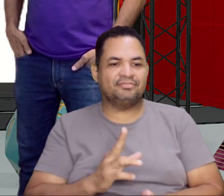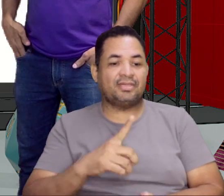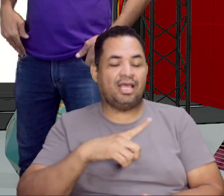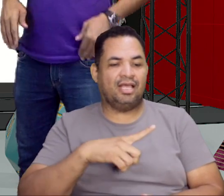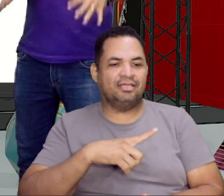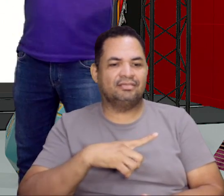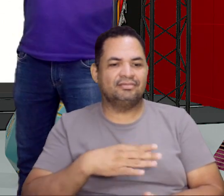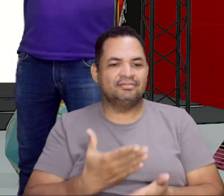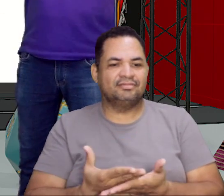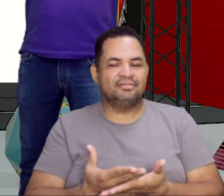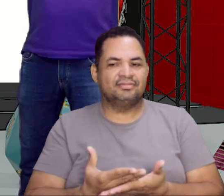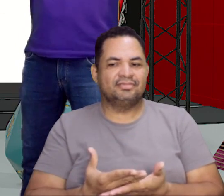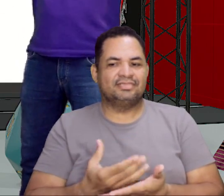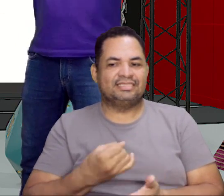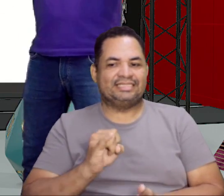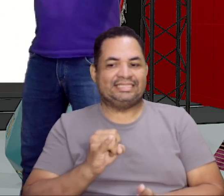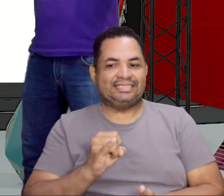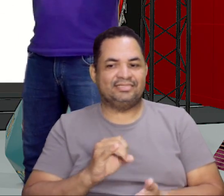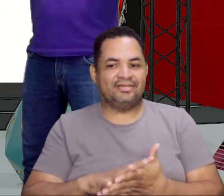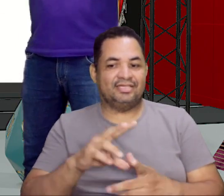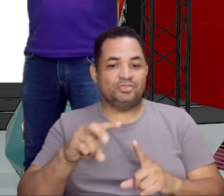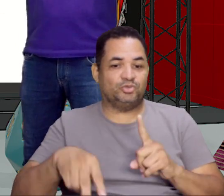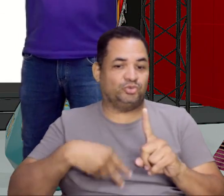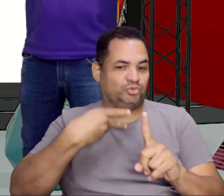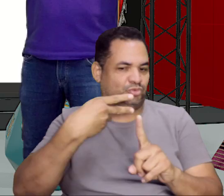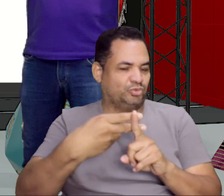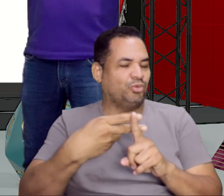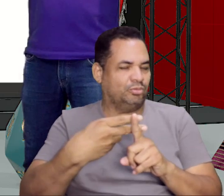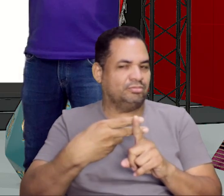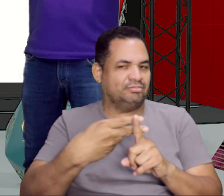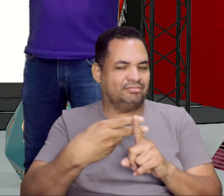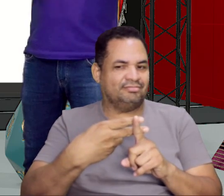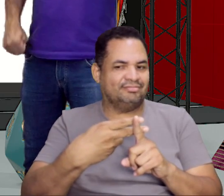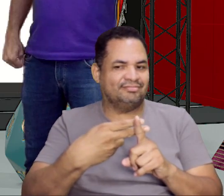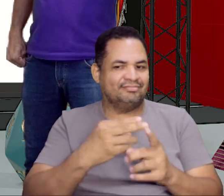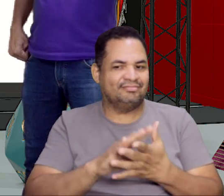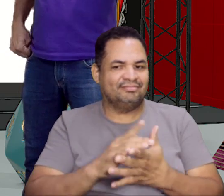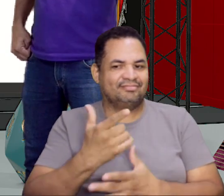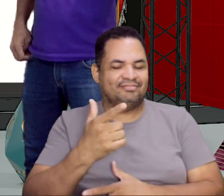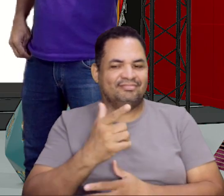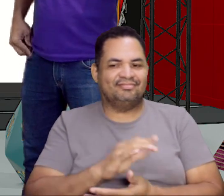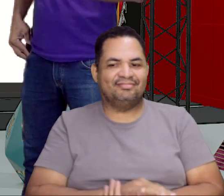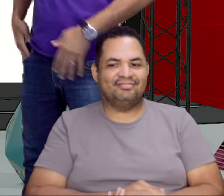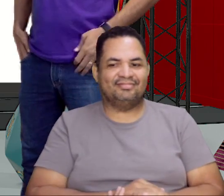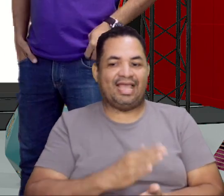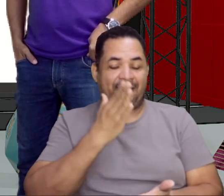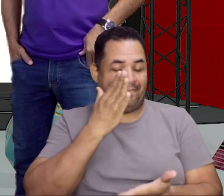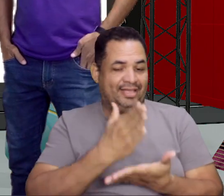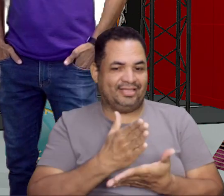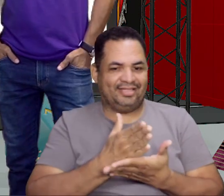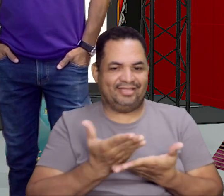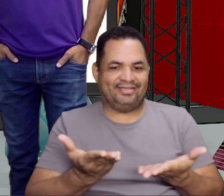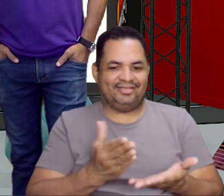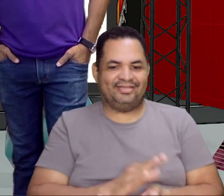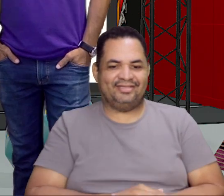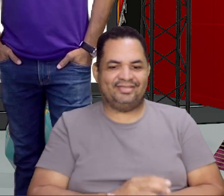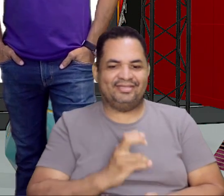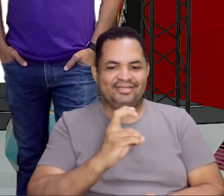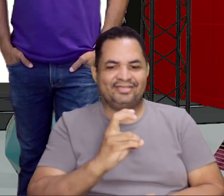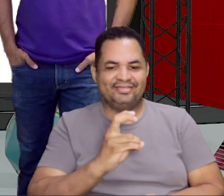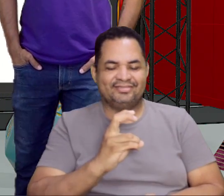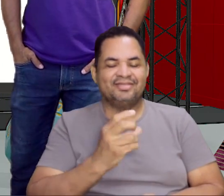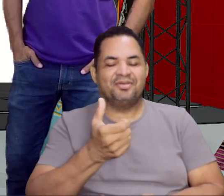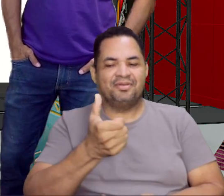tenho ou isso é o que eu teria não se eu tivesse o dobro daria fazer isso que eu não tenho dobro eu tenho a metade então eu tenho